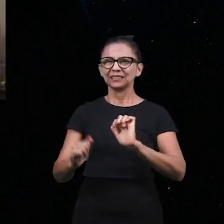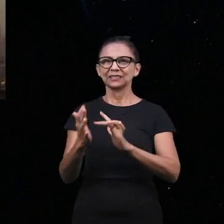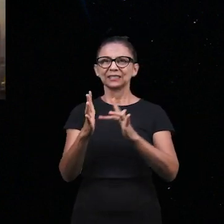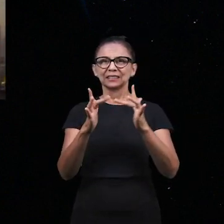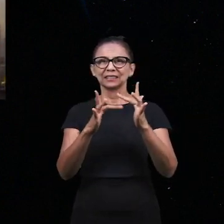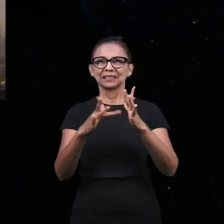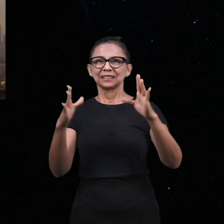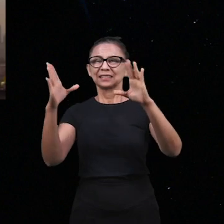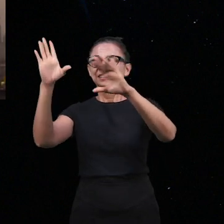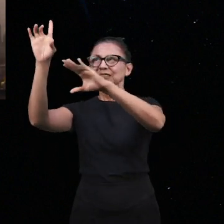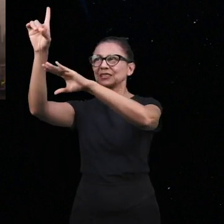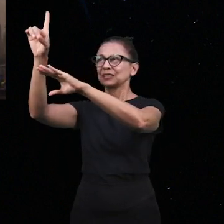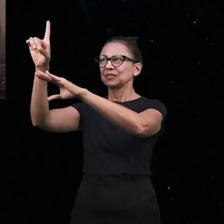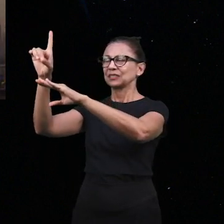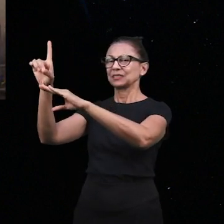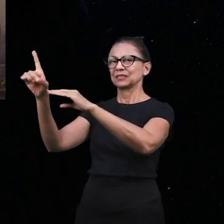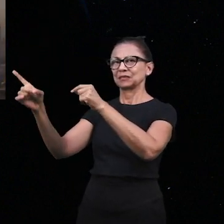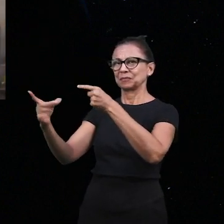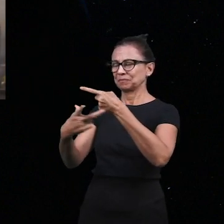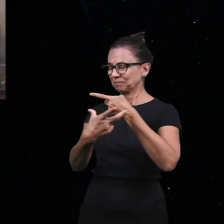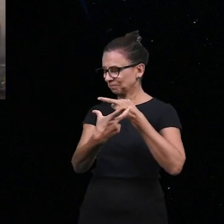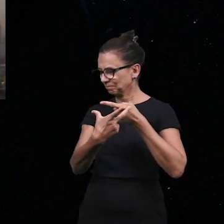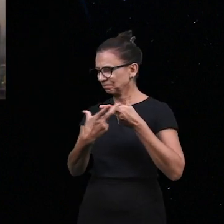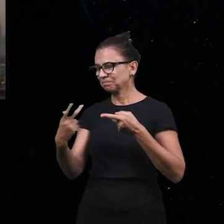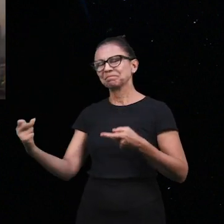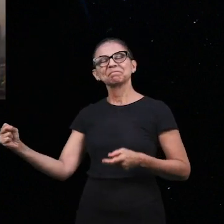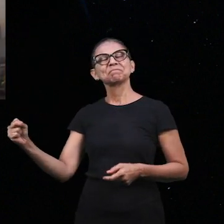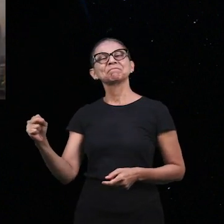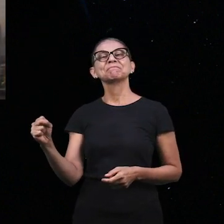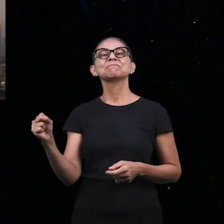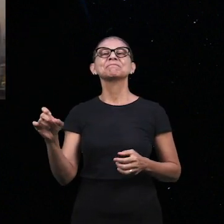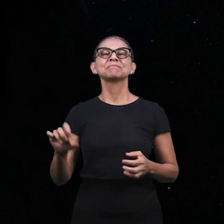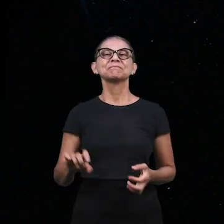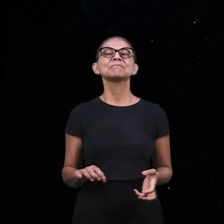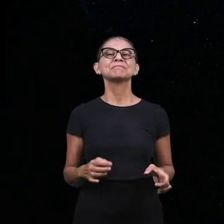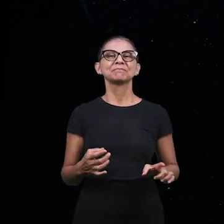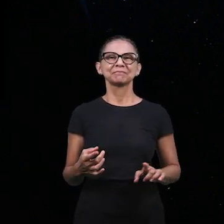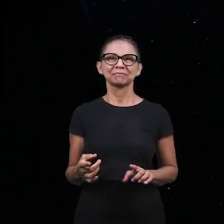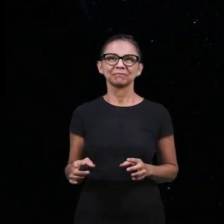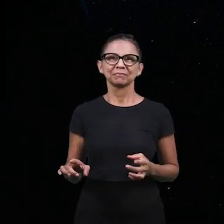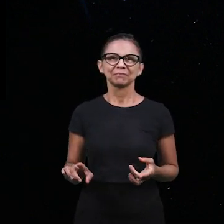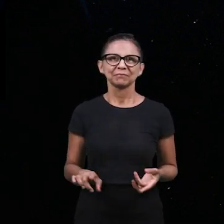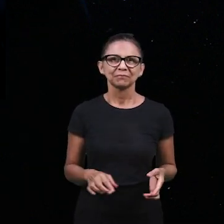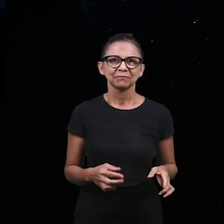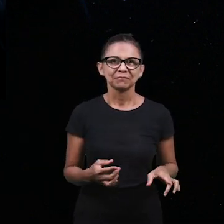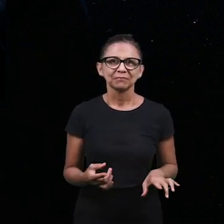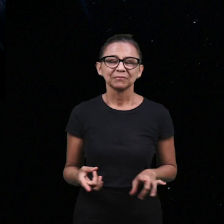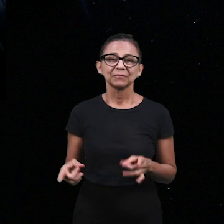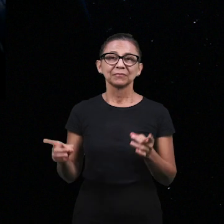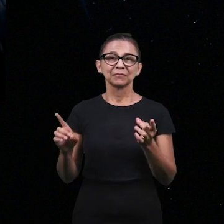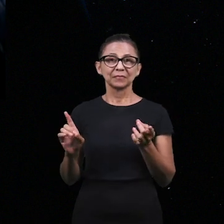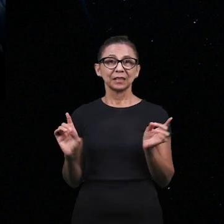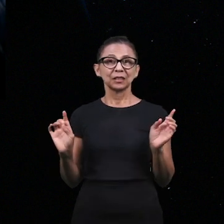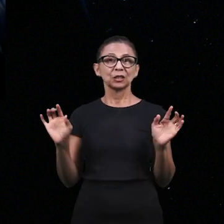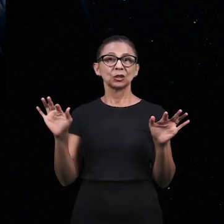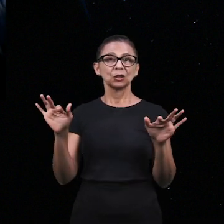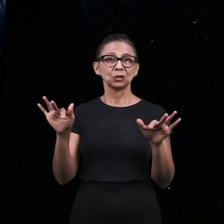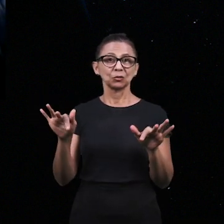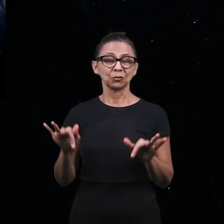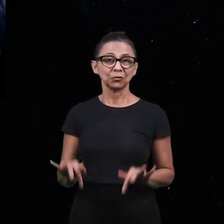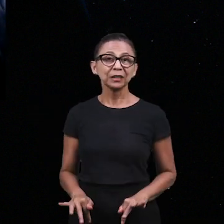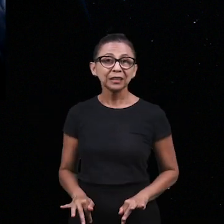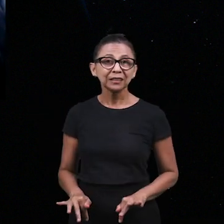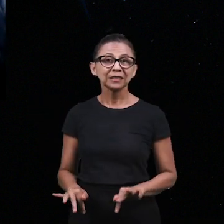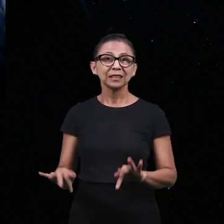aleluia. Vencendo vem Jesus. E por fim entronizado